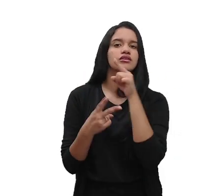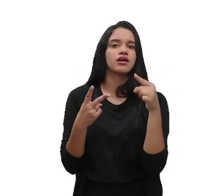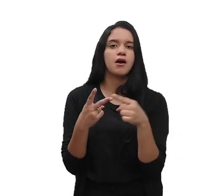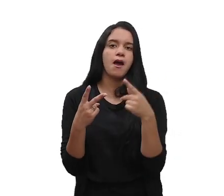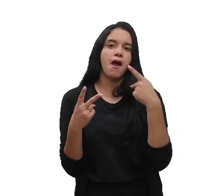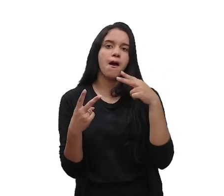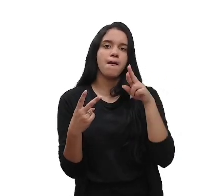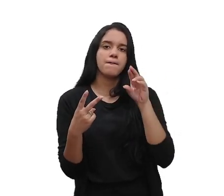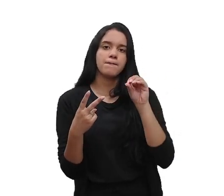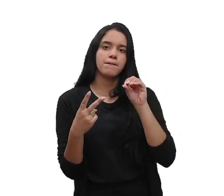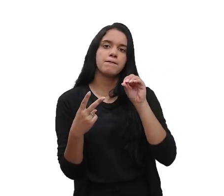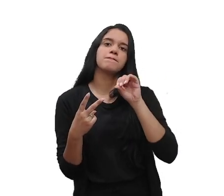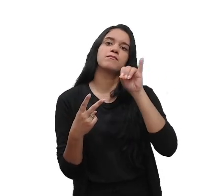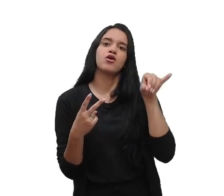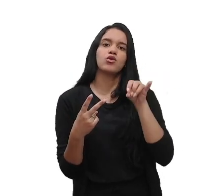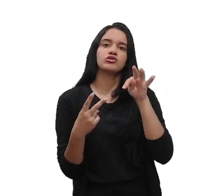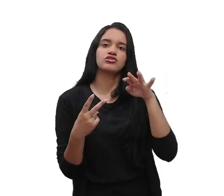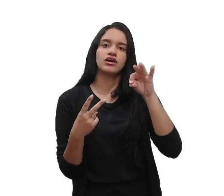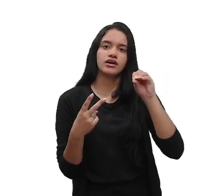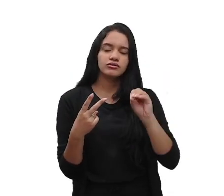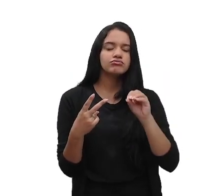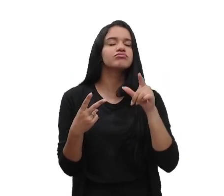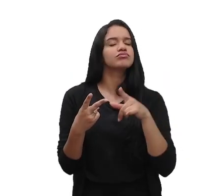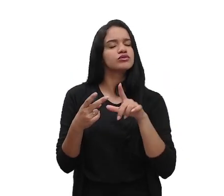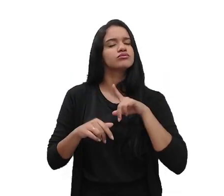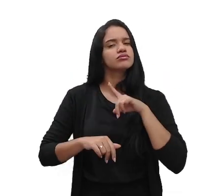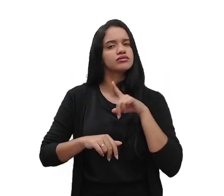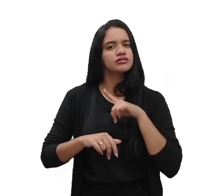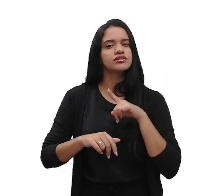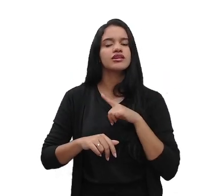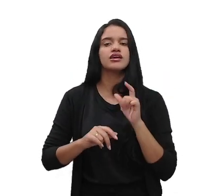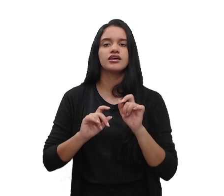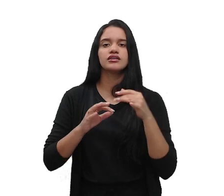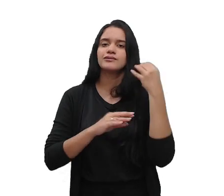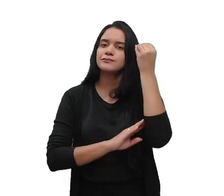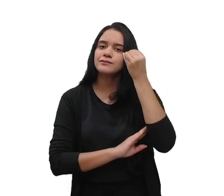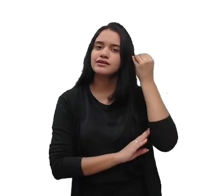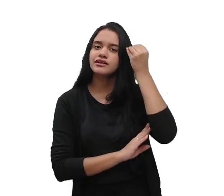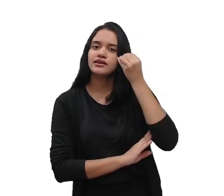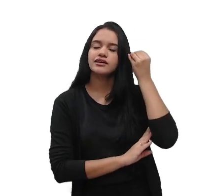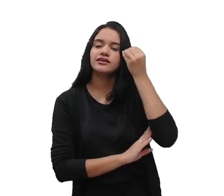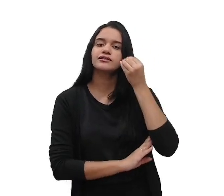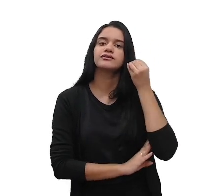Project, enfim, a experiência, tenho experiência com